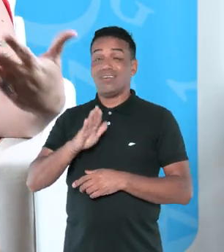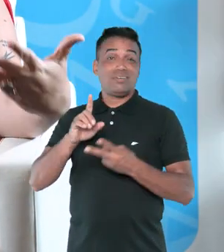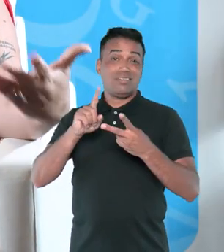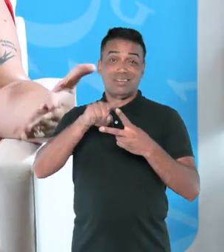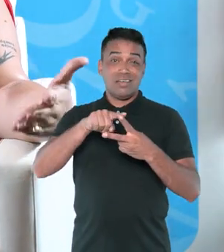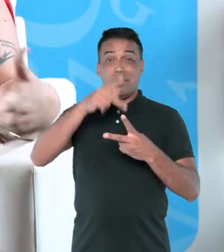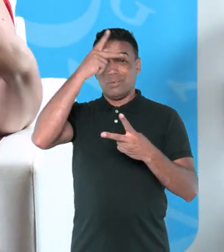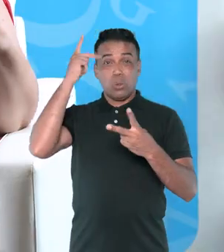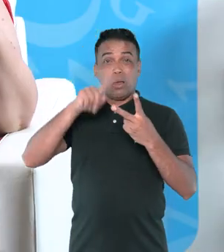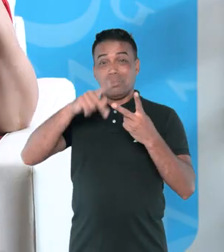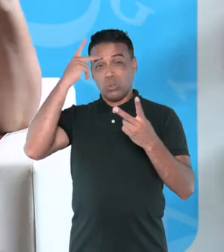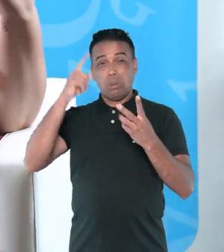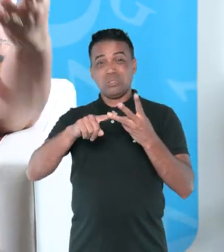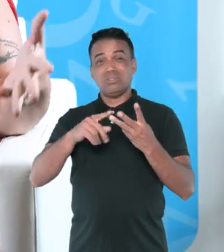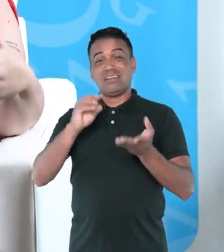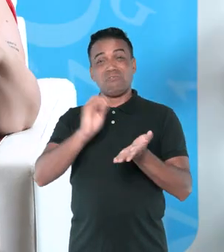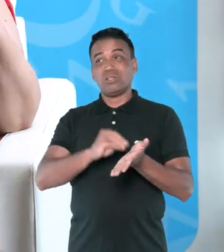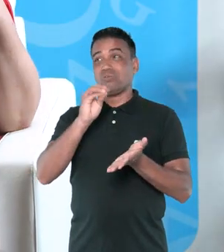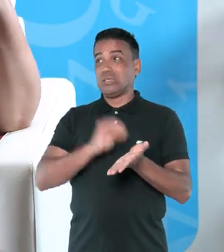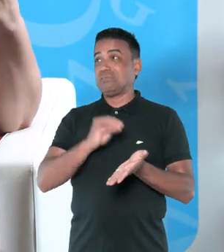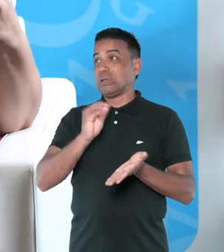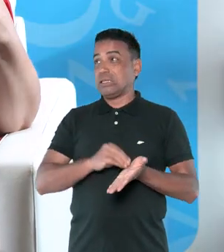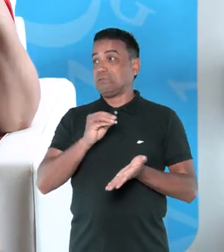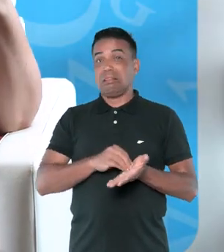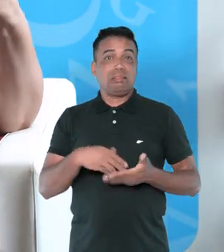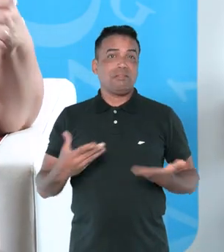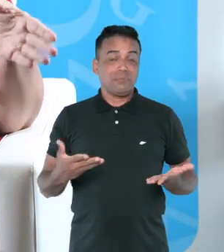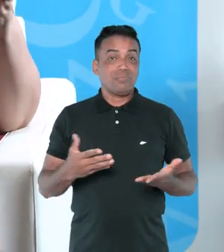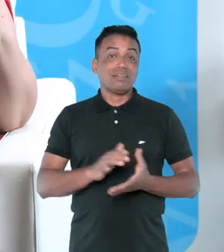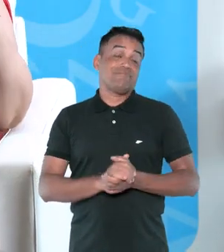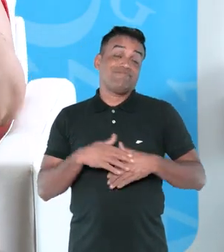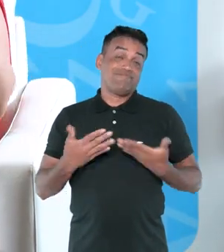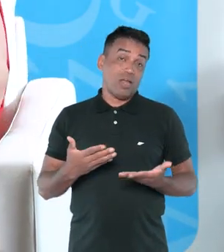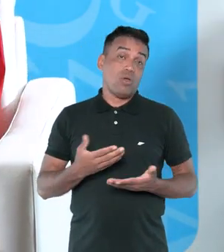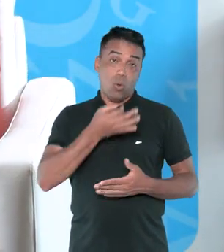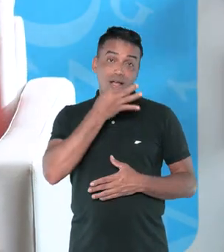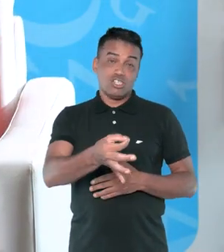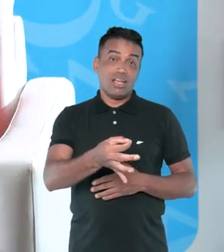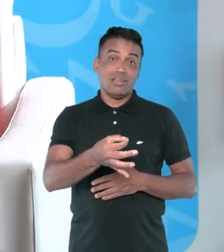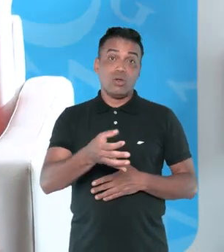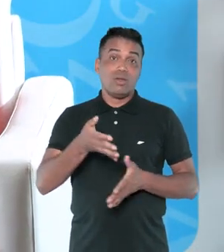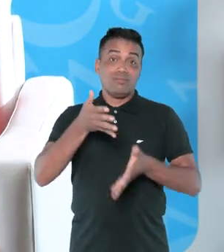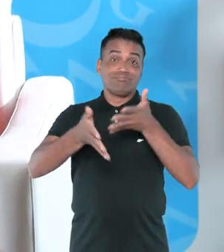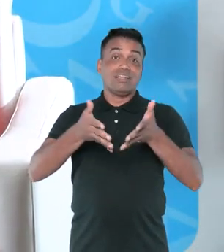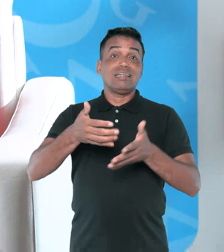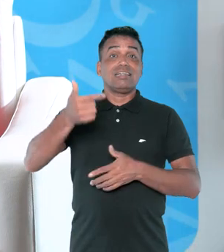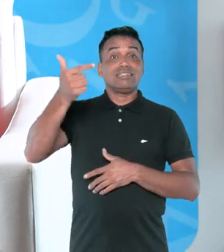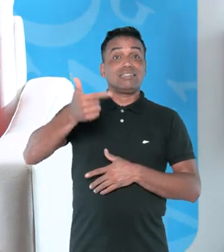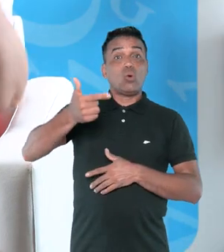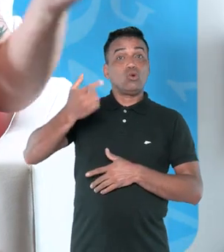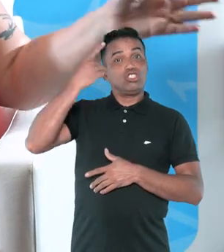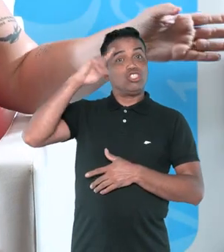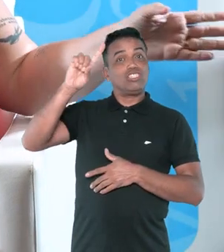da história de ninguém, porque ele achava que estava faltando alguma coisa. E aí eu achei que eu só ia falar no segundo dia,